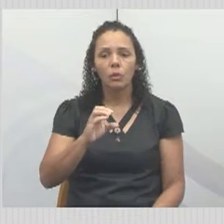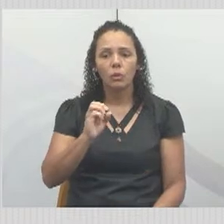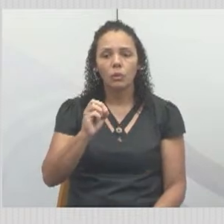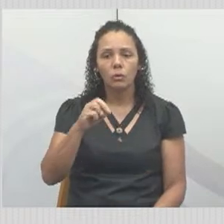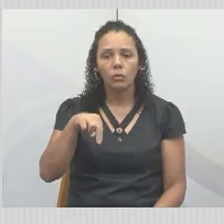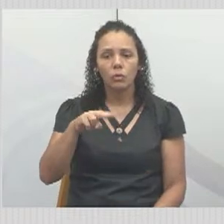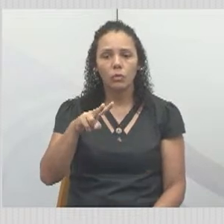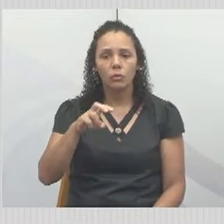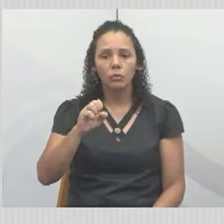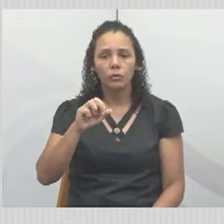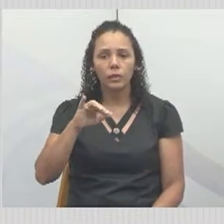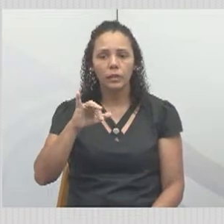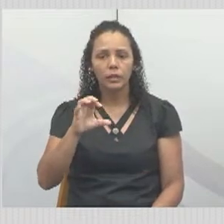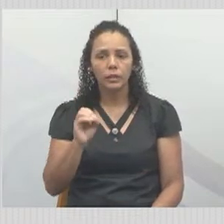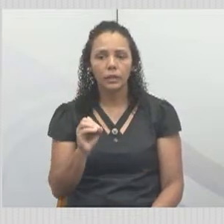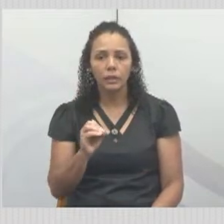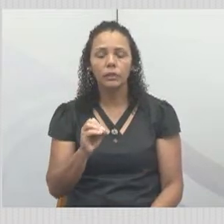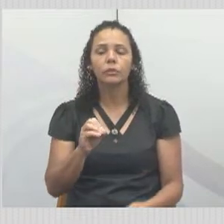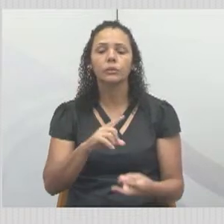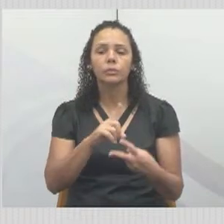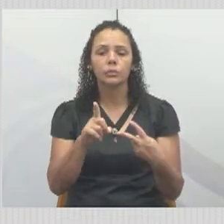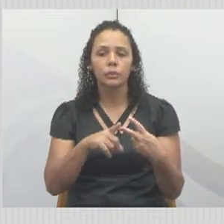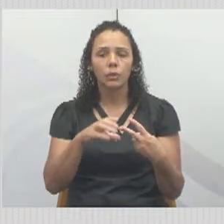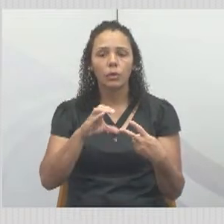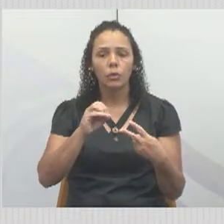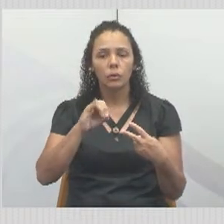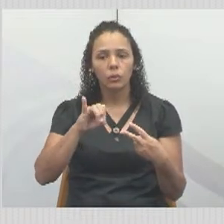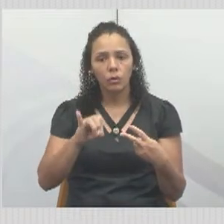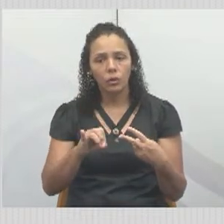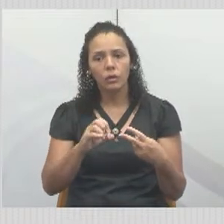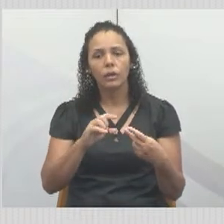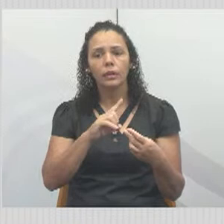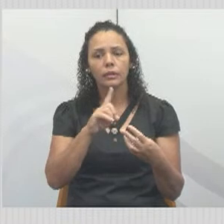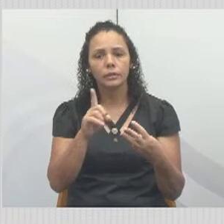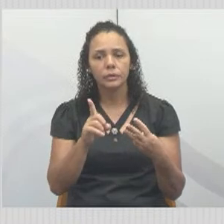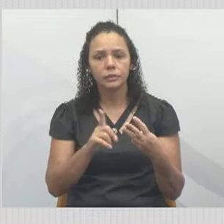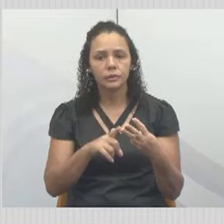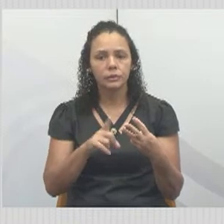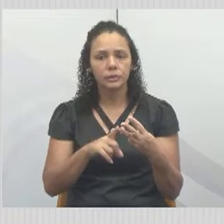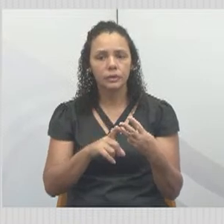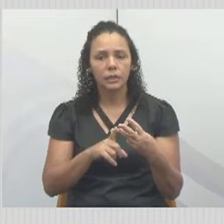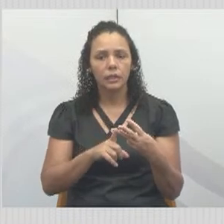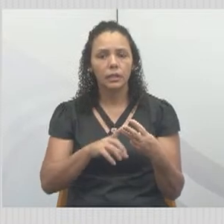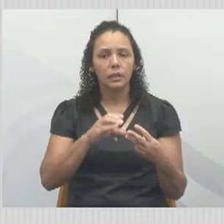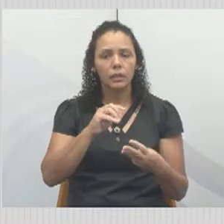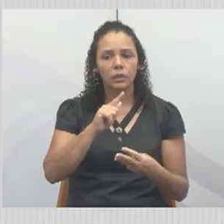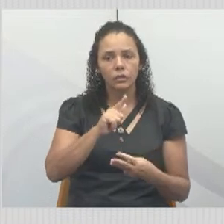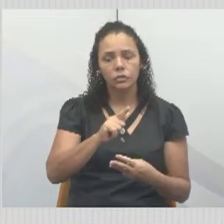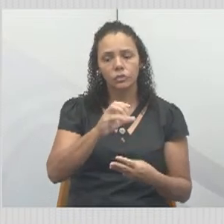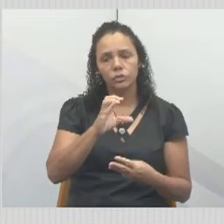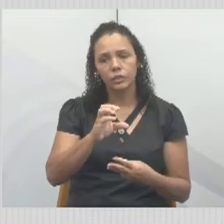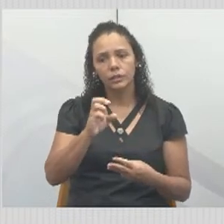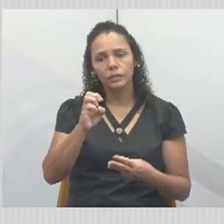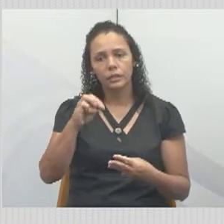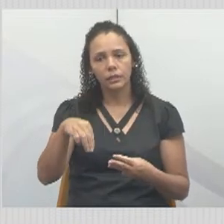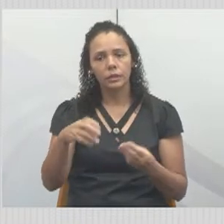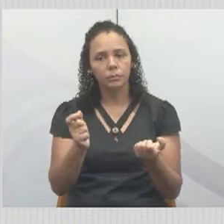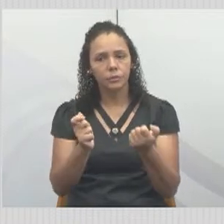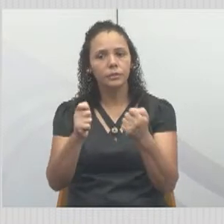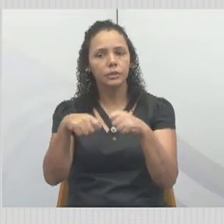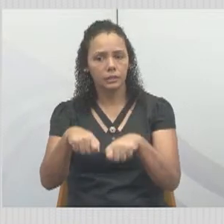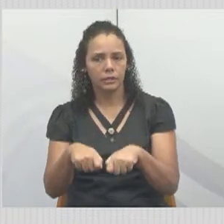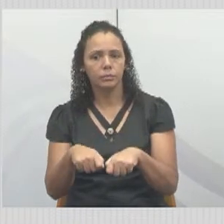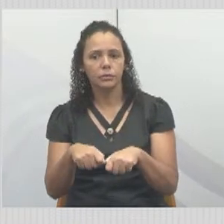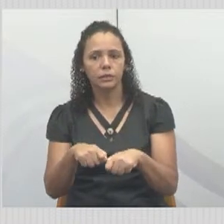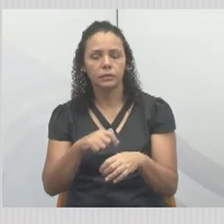COI 2.0, que é a expansão do COI, que é o Sistema de Vigilância do Município por Câmaras, a